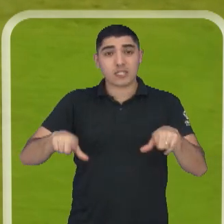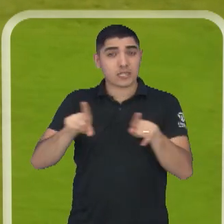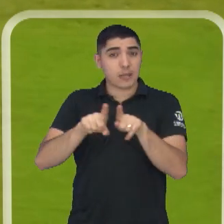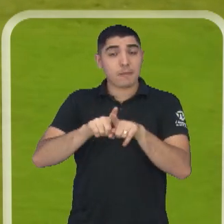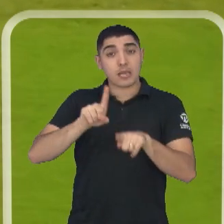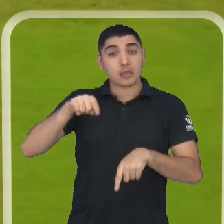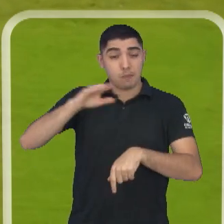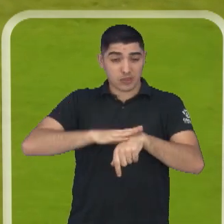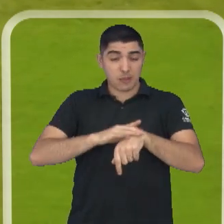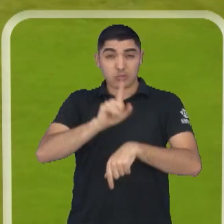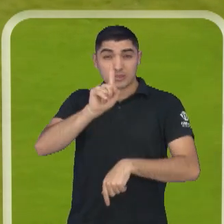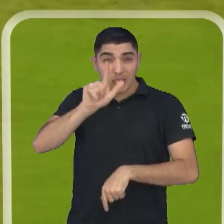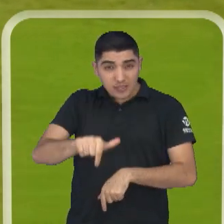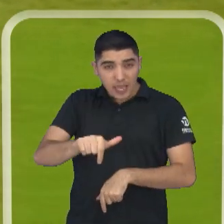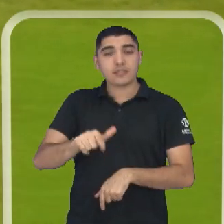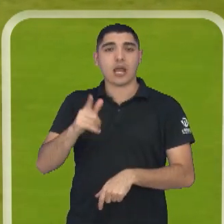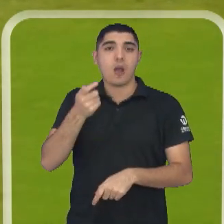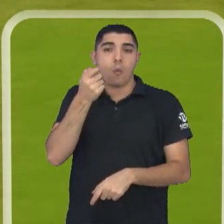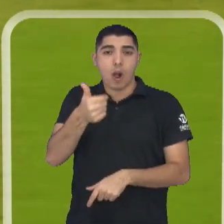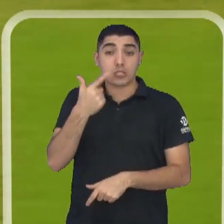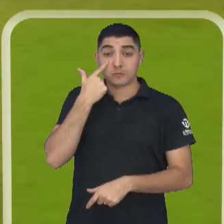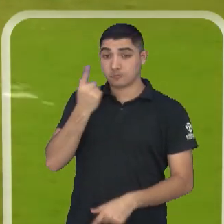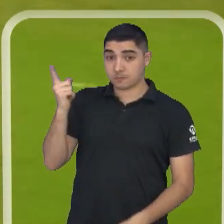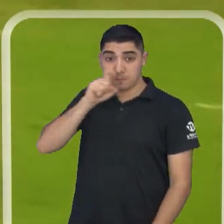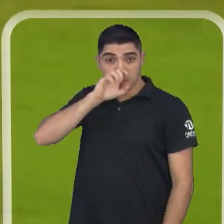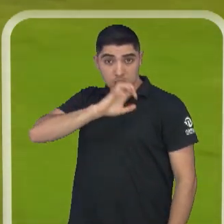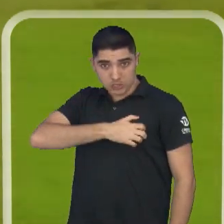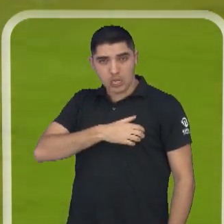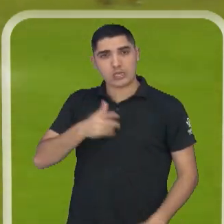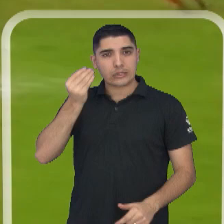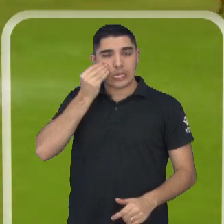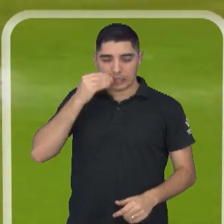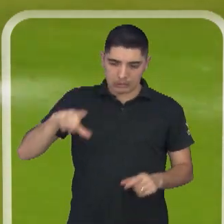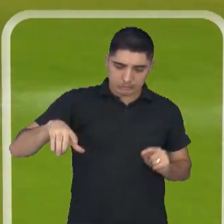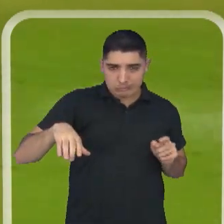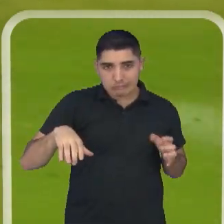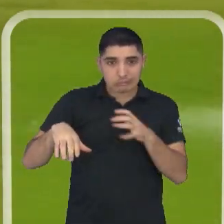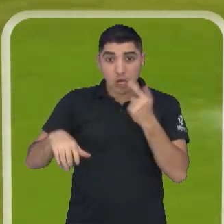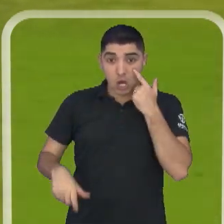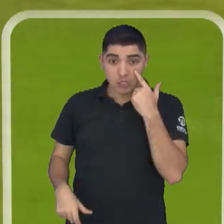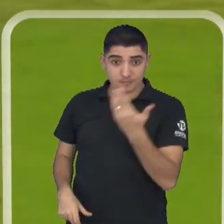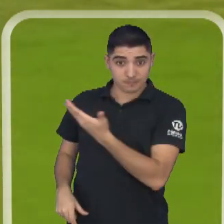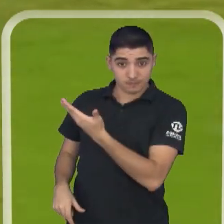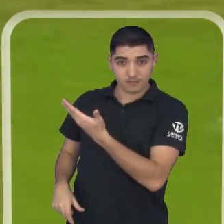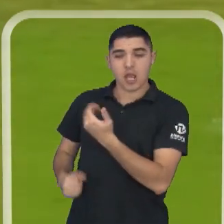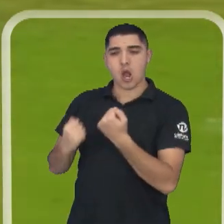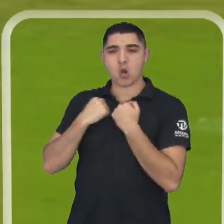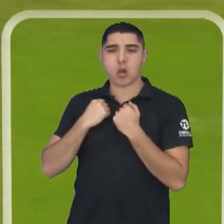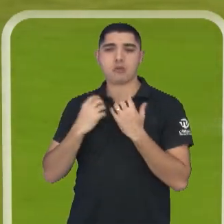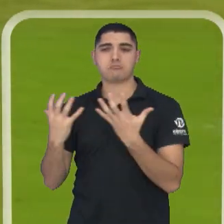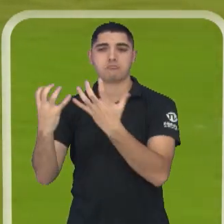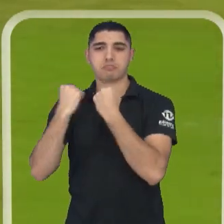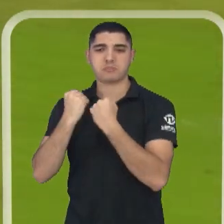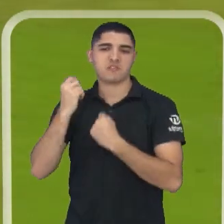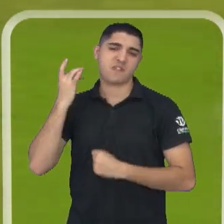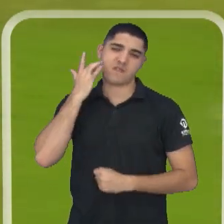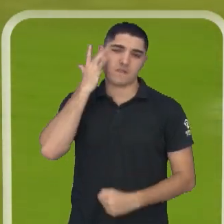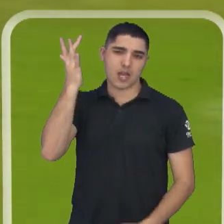aos 17. Depois da cobrança de falta de Pedrinho, Rafael Tanque desviou para a fácil defesa de Anderson.